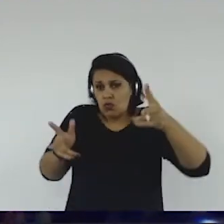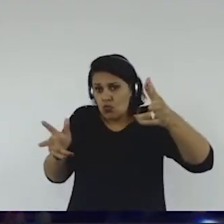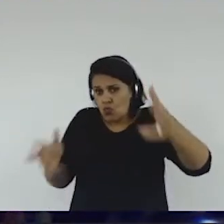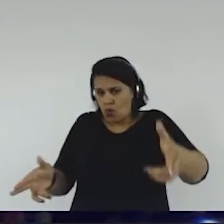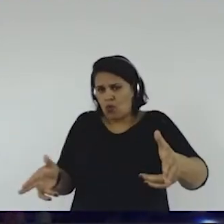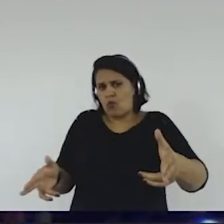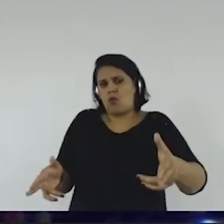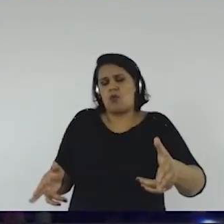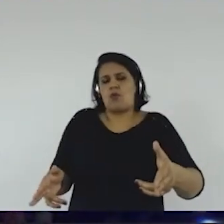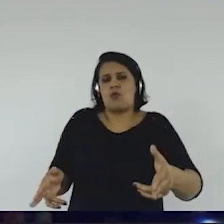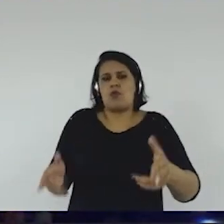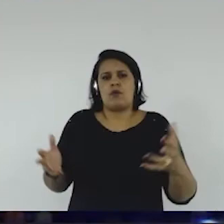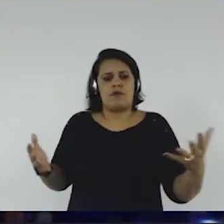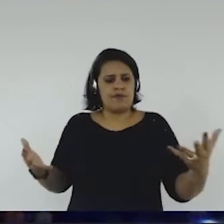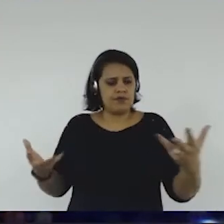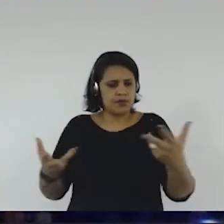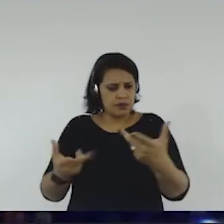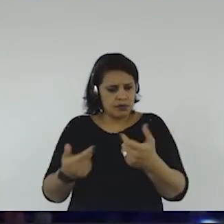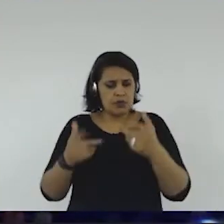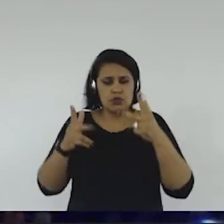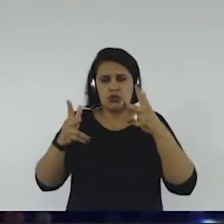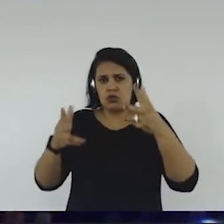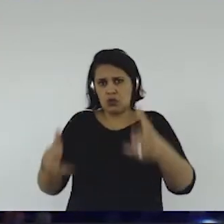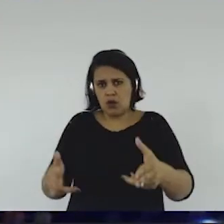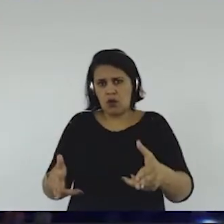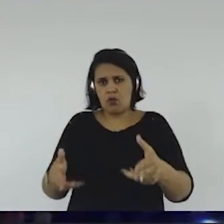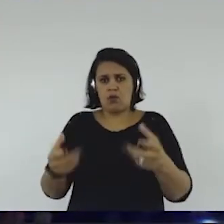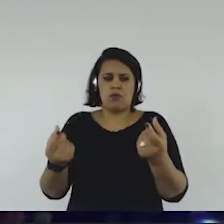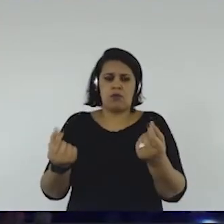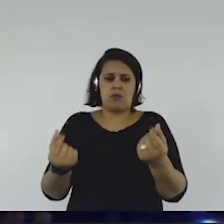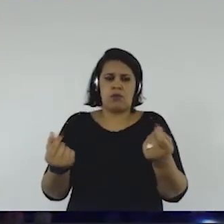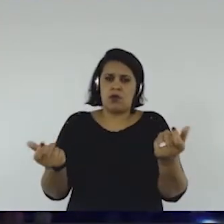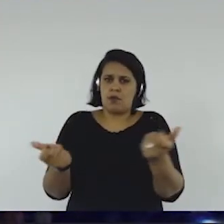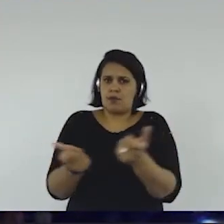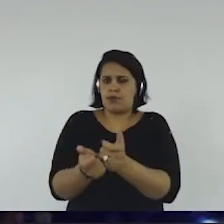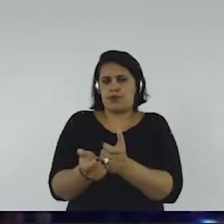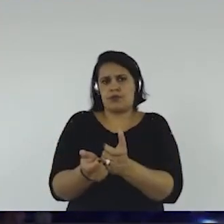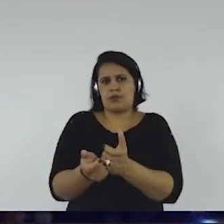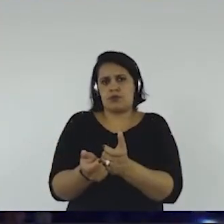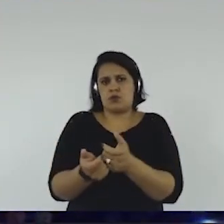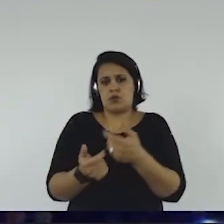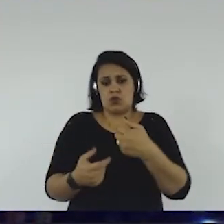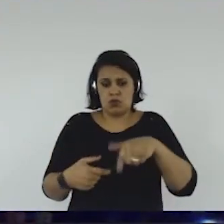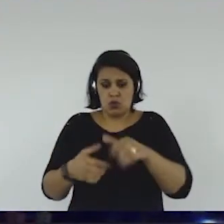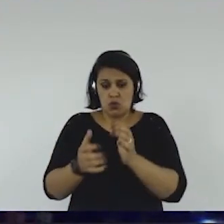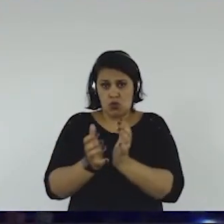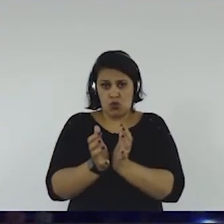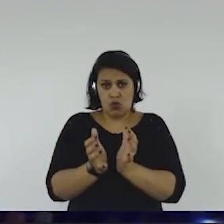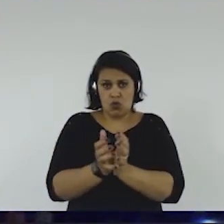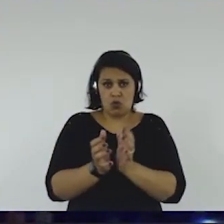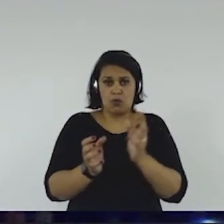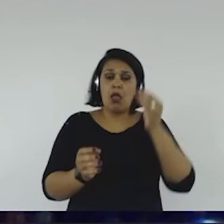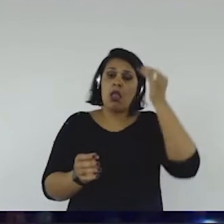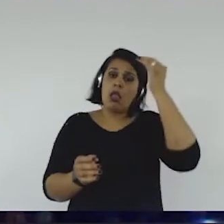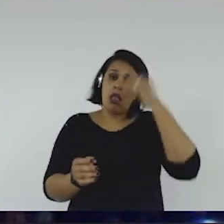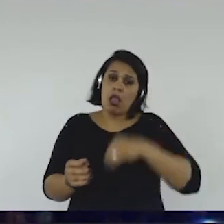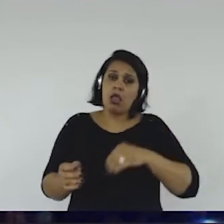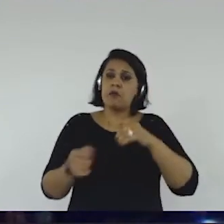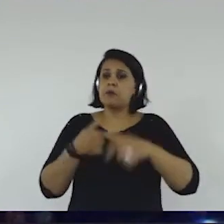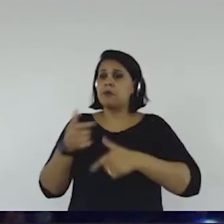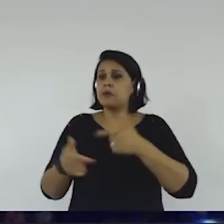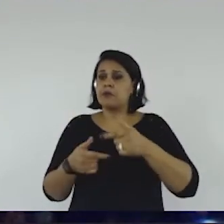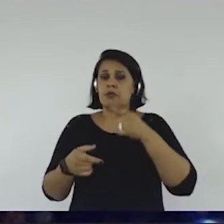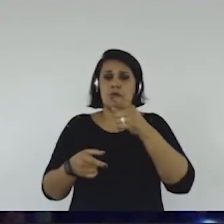com a mesma eficiência, com a mesma eficácia, a um custo menor. Os centros não podem se descuidar da sua tarefa